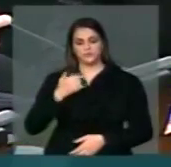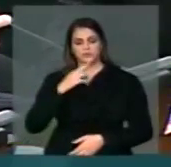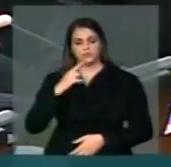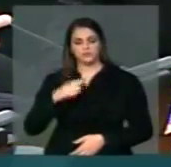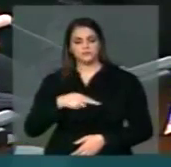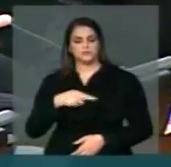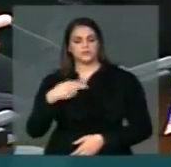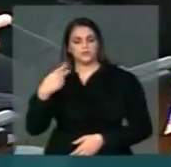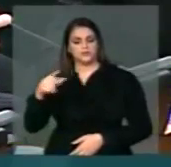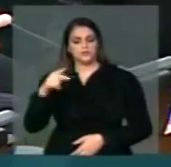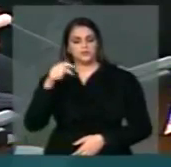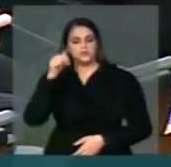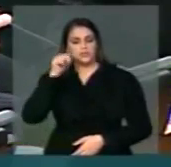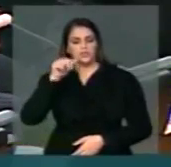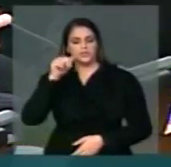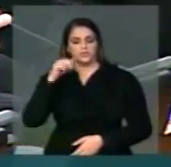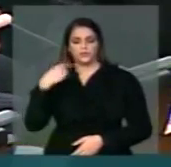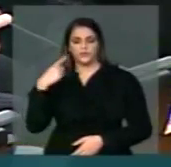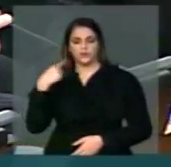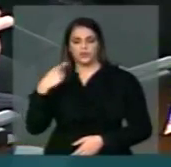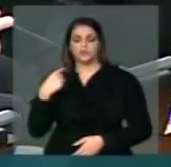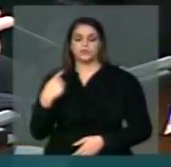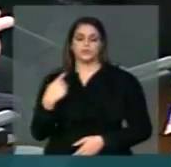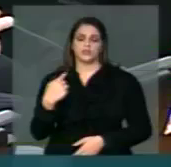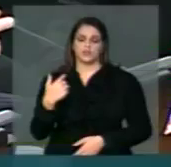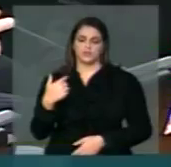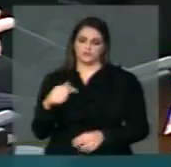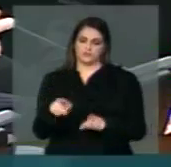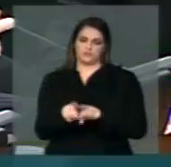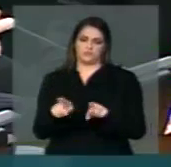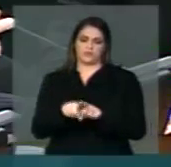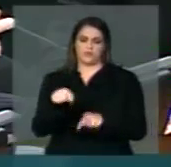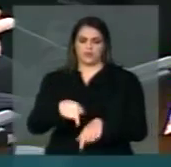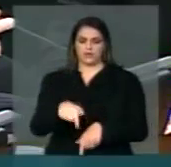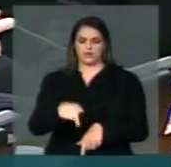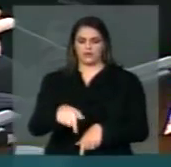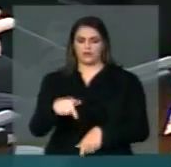advogada. Também iria pedir aqui